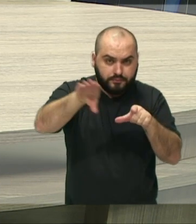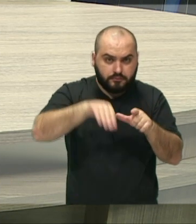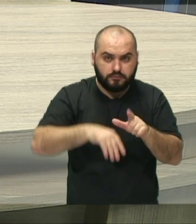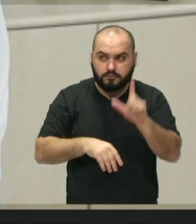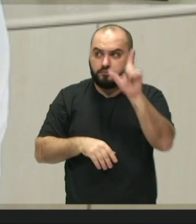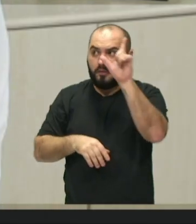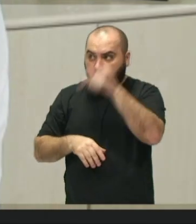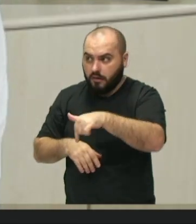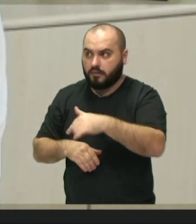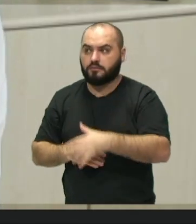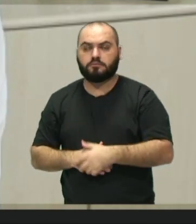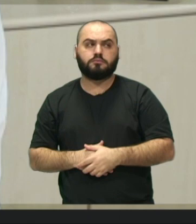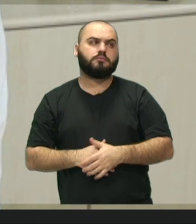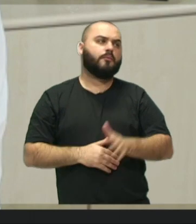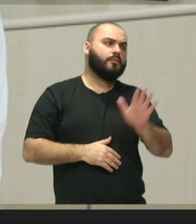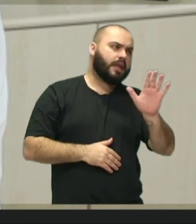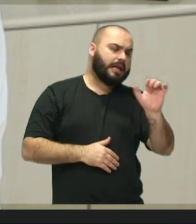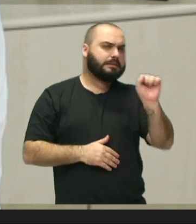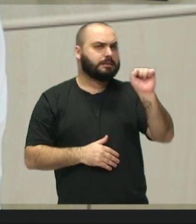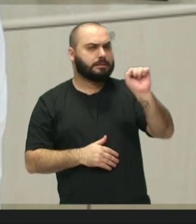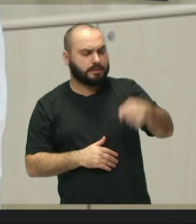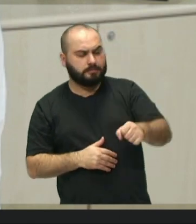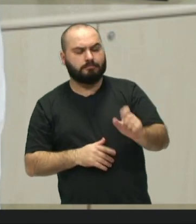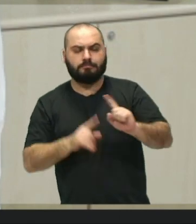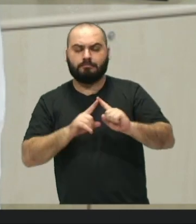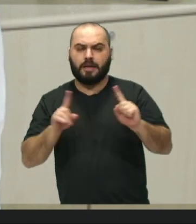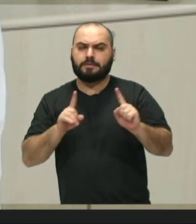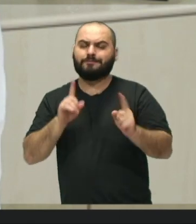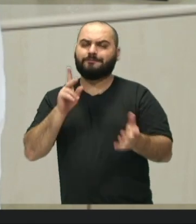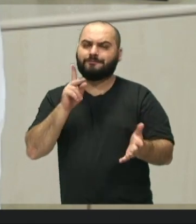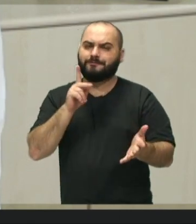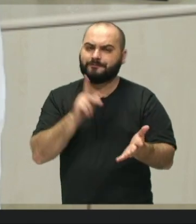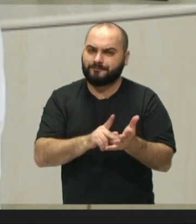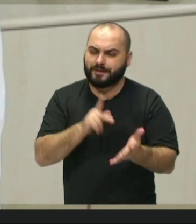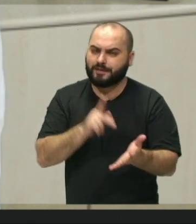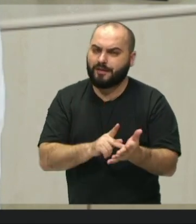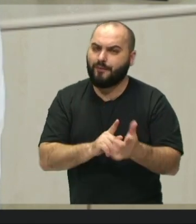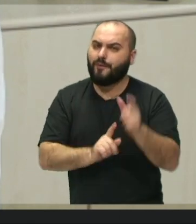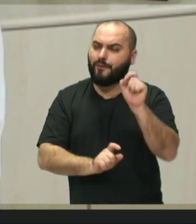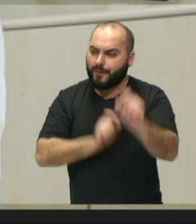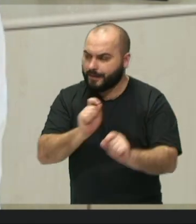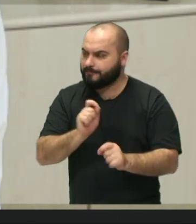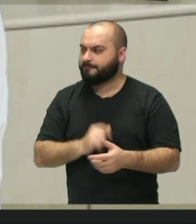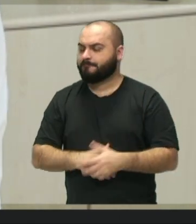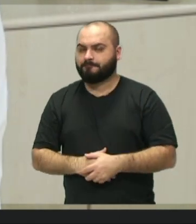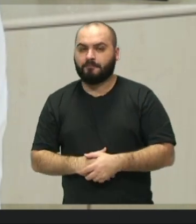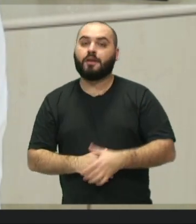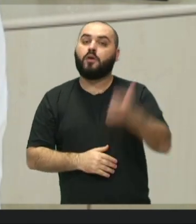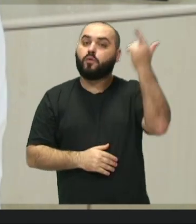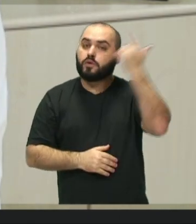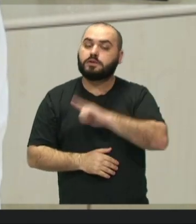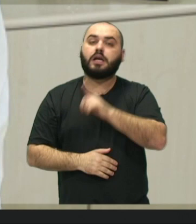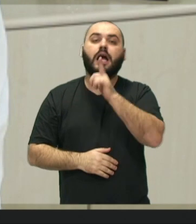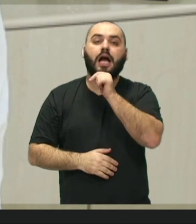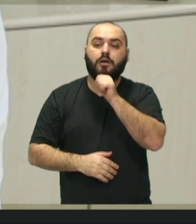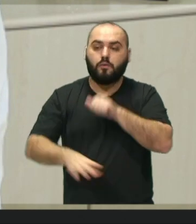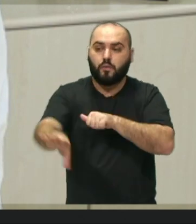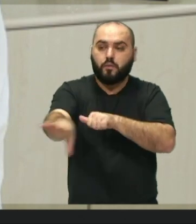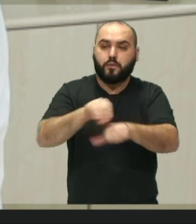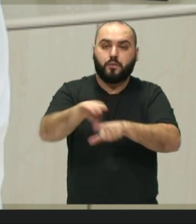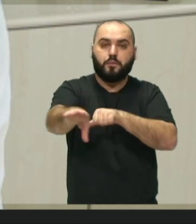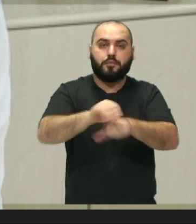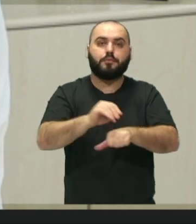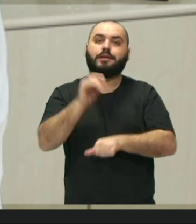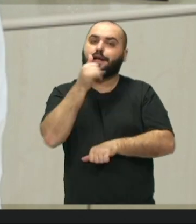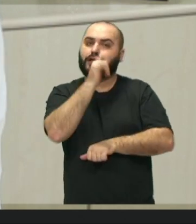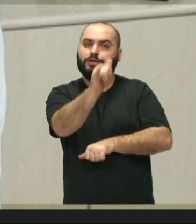Sim, na verdade, o que a gente pretende porque para bombear toda essa água há um demasiado custo de